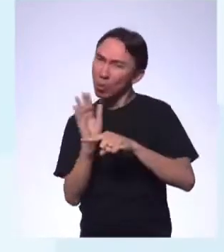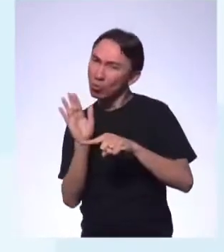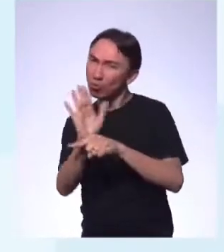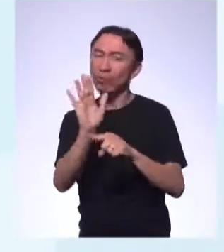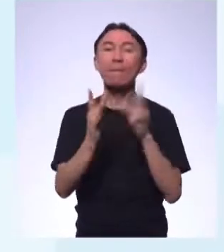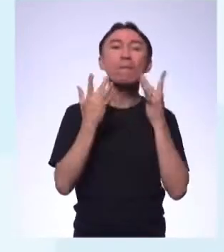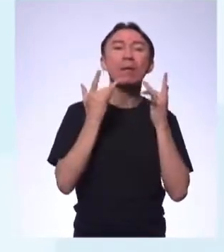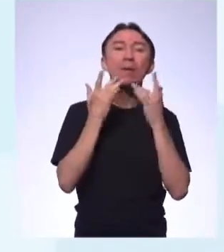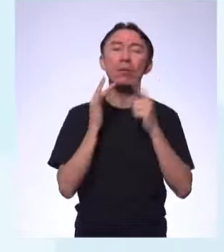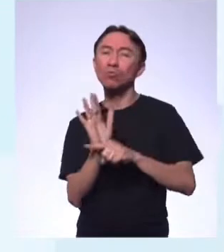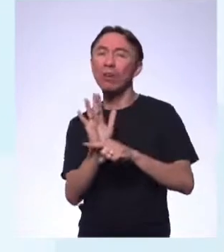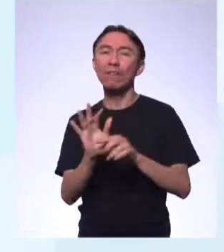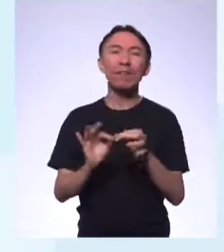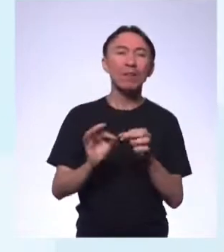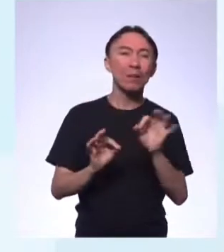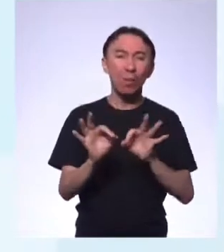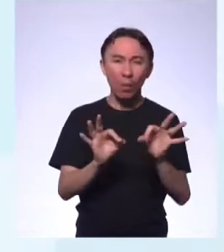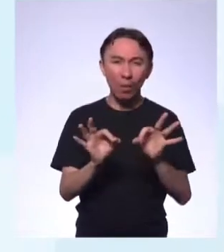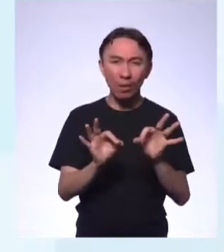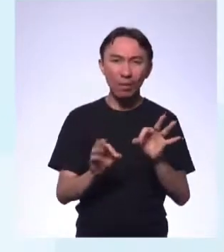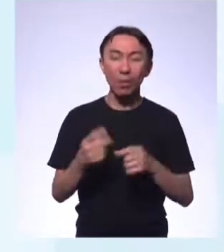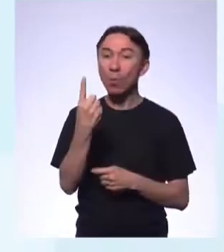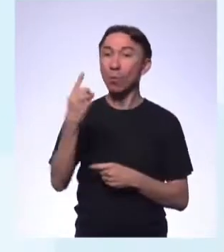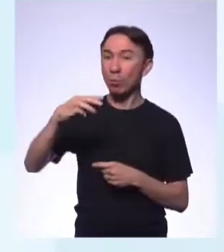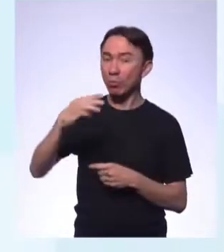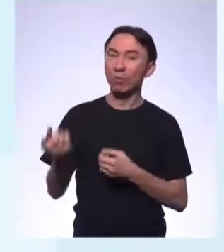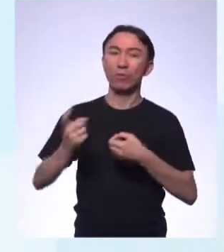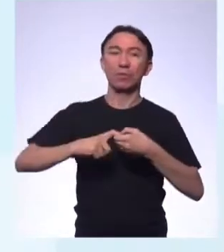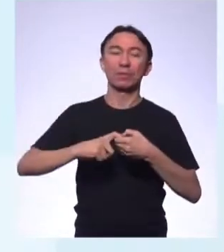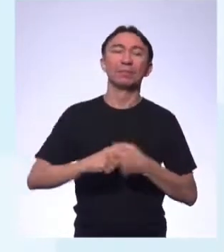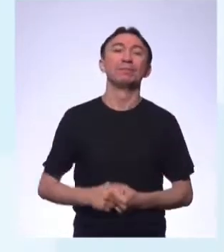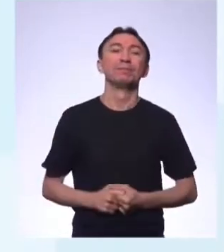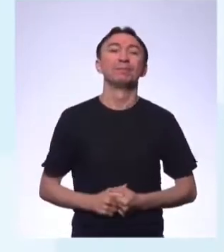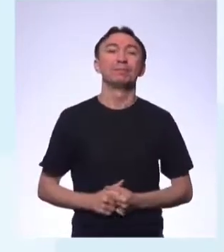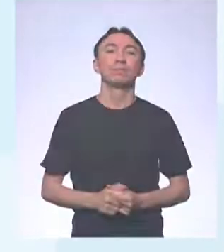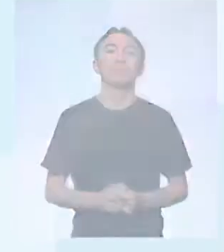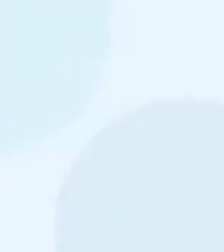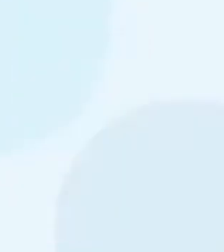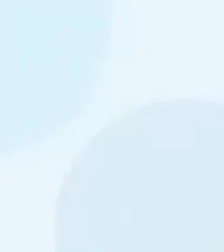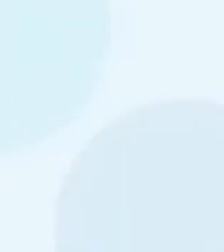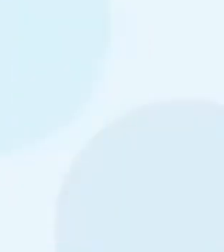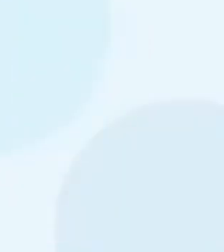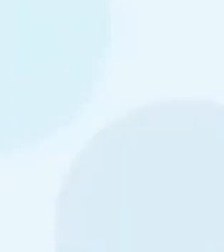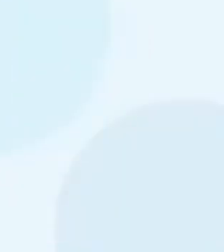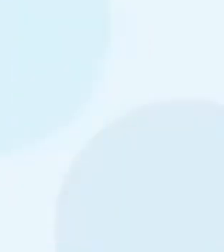teatrais? Escrevam para a gente em um minutinho, a gente volta já.